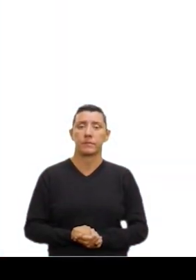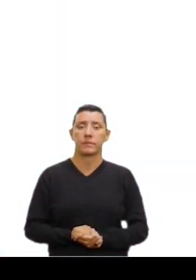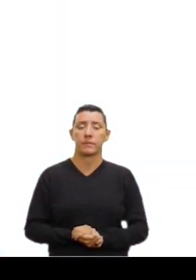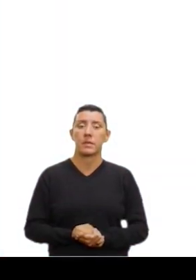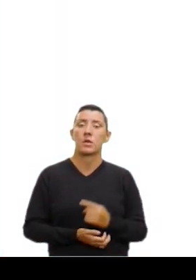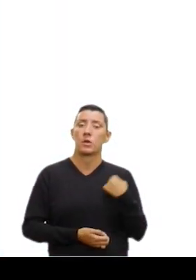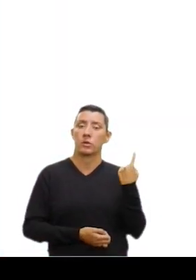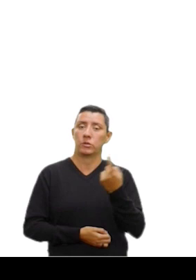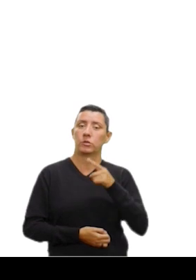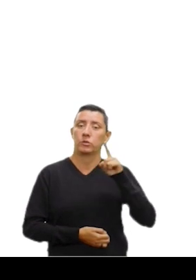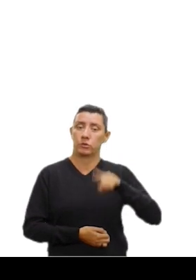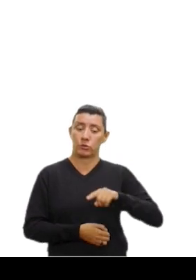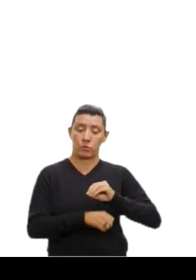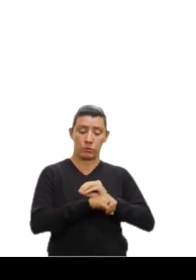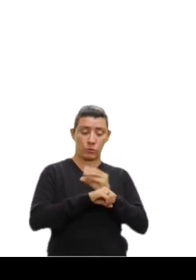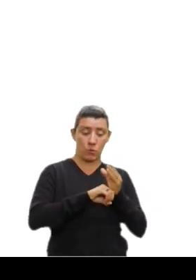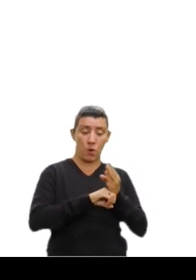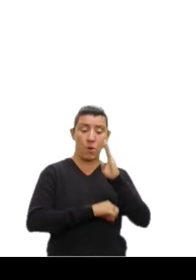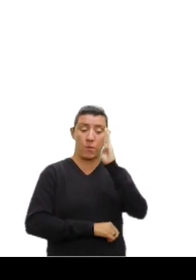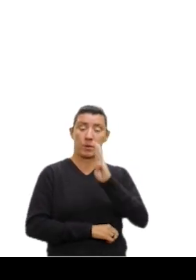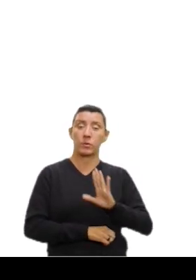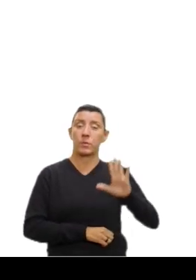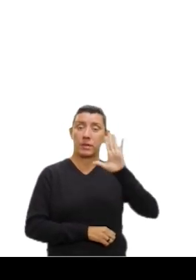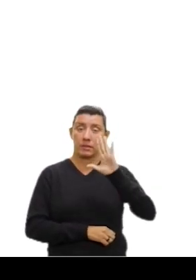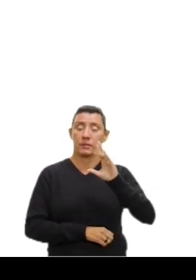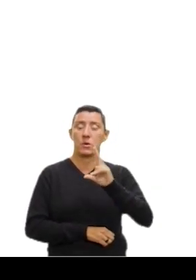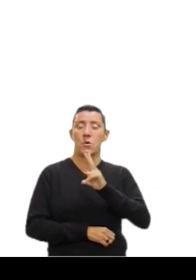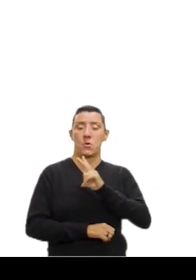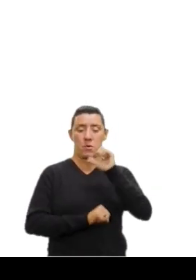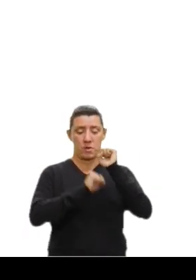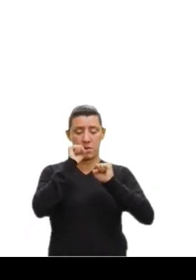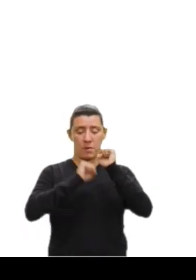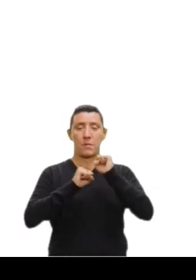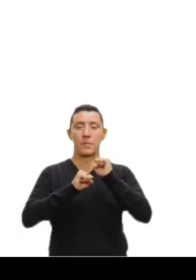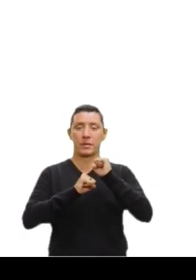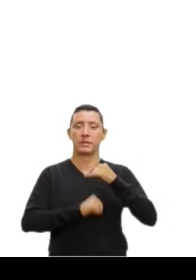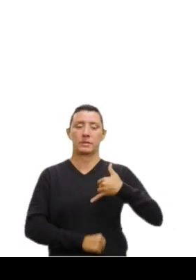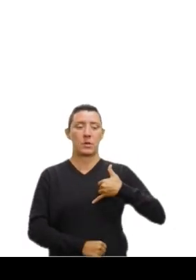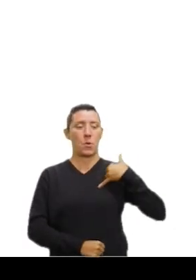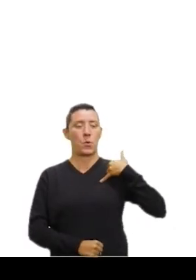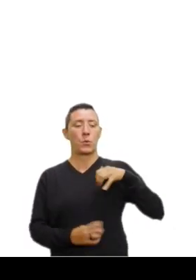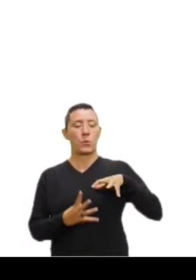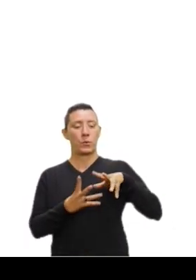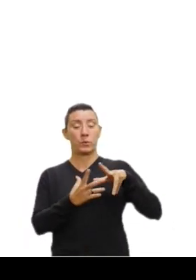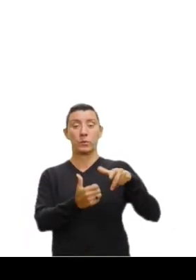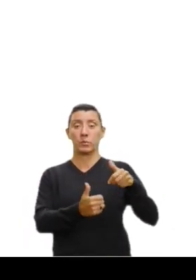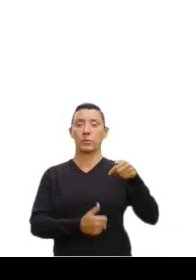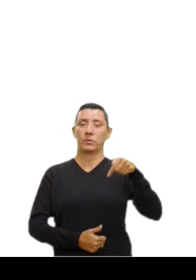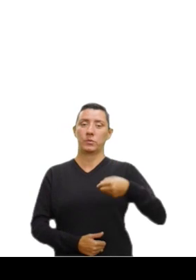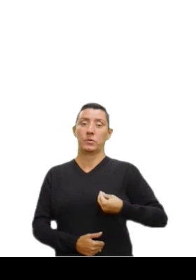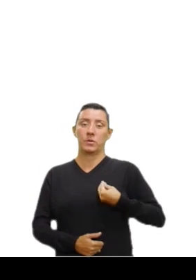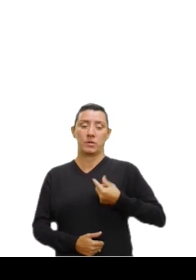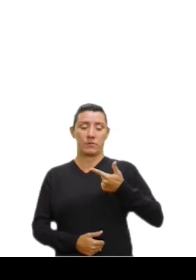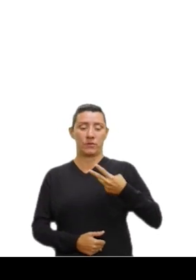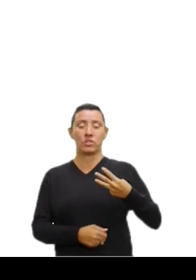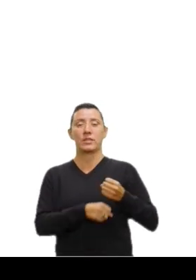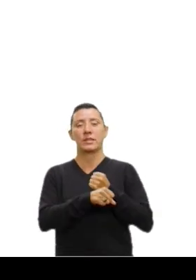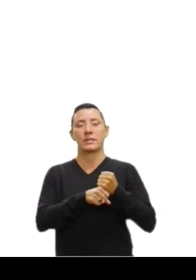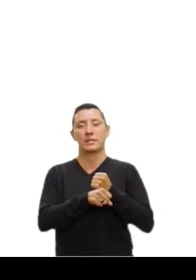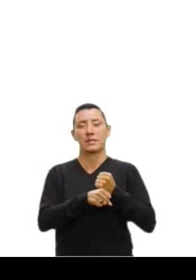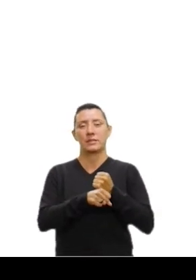somos a uau e Brasil uma empresa privada Global com orgulho de estar aqui as 23